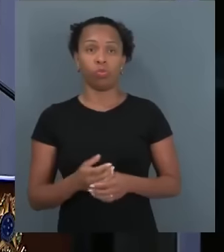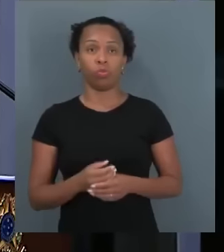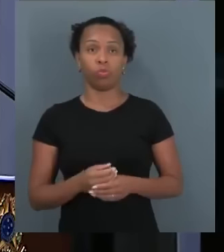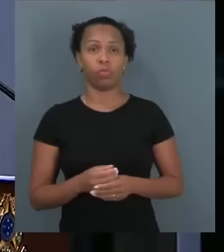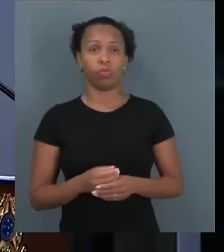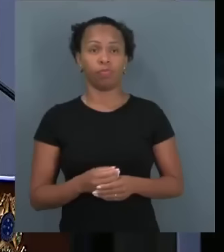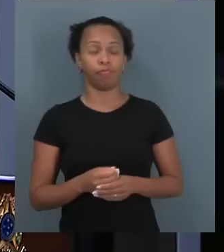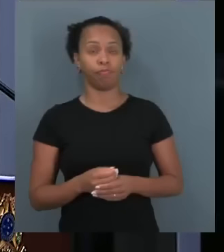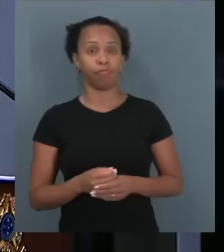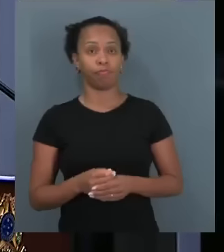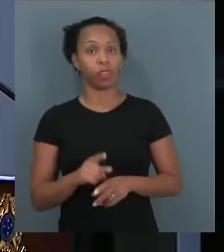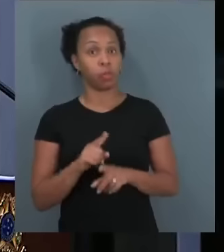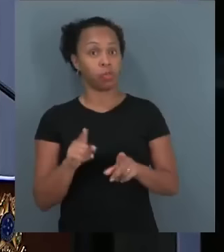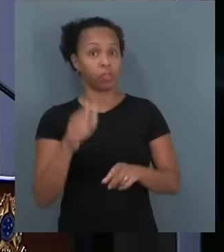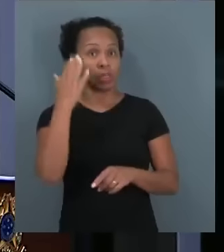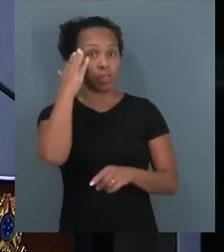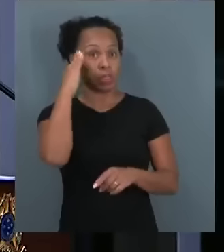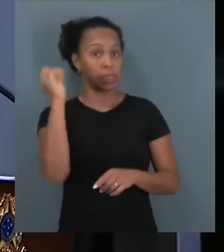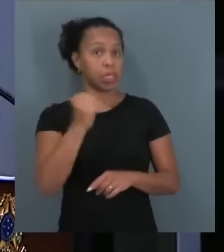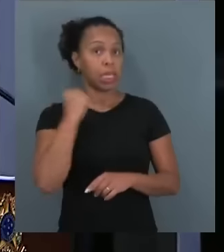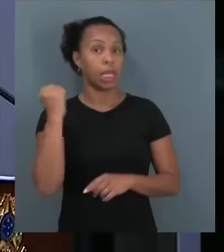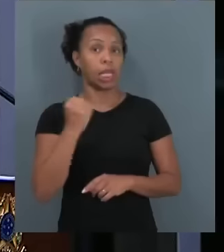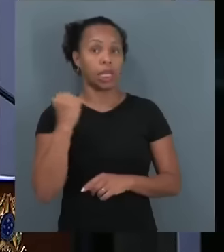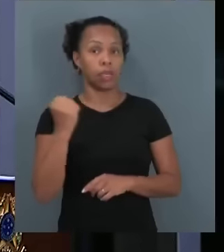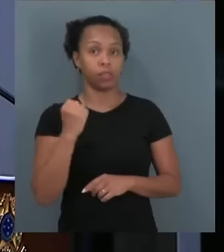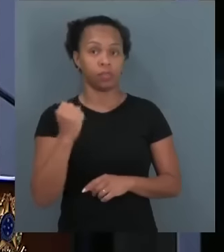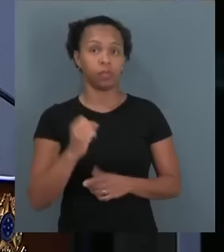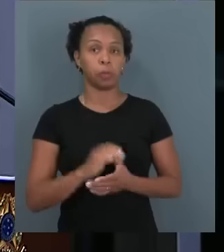Agora vamos lá, para você entender a gravidade.